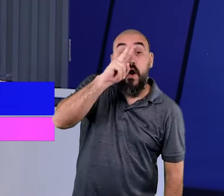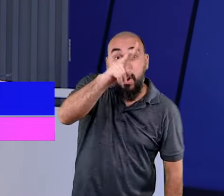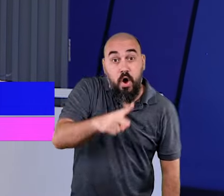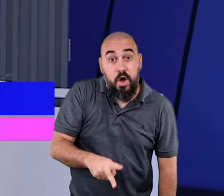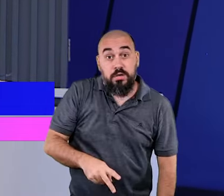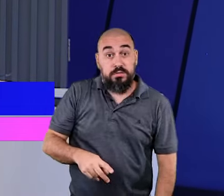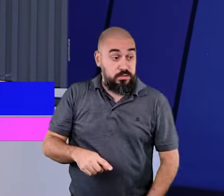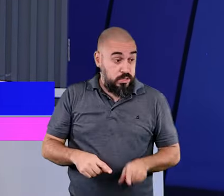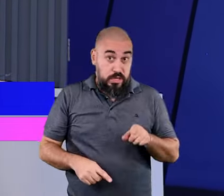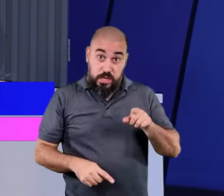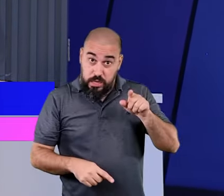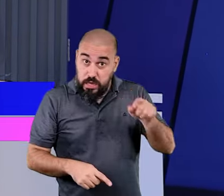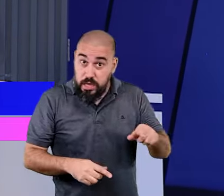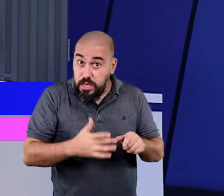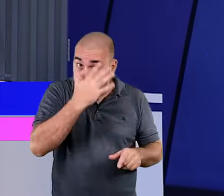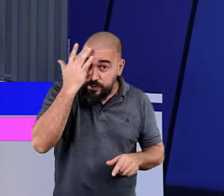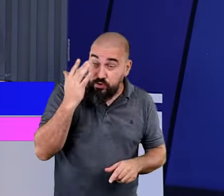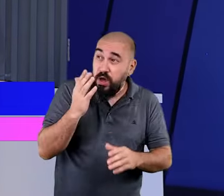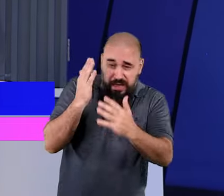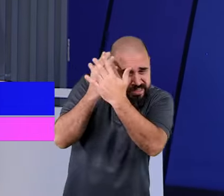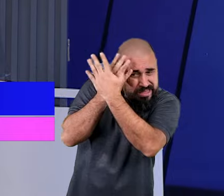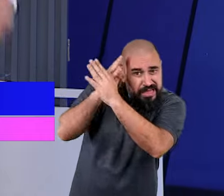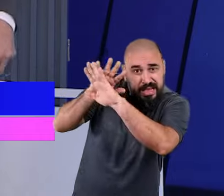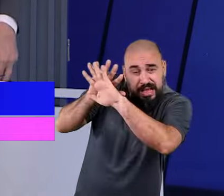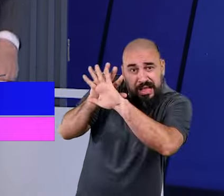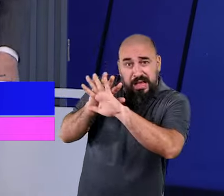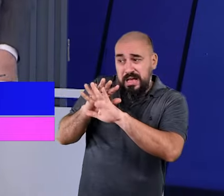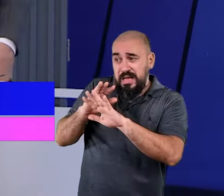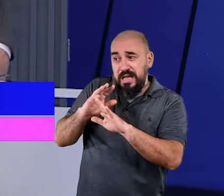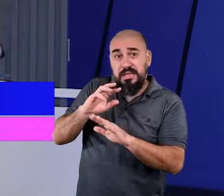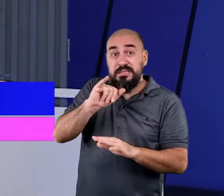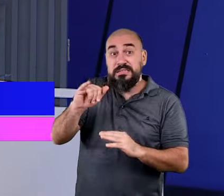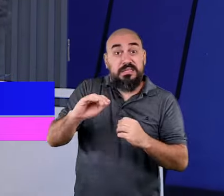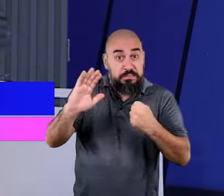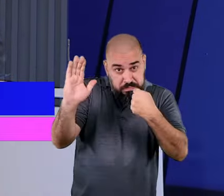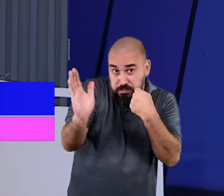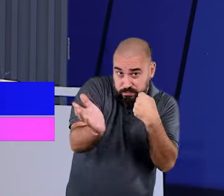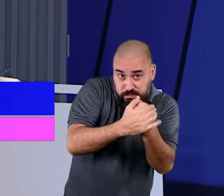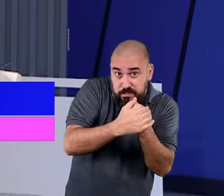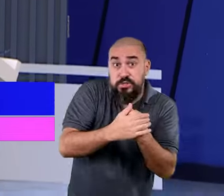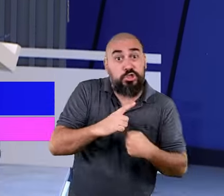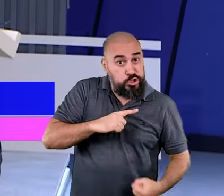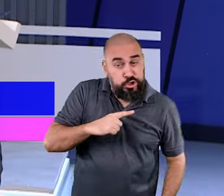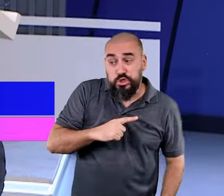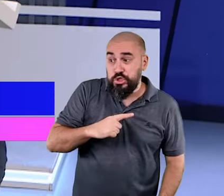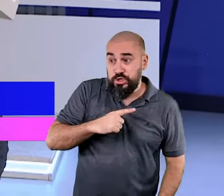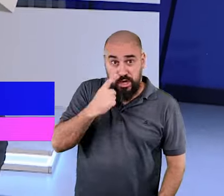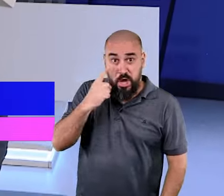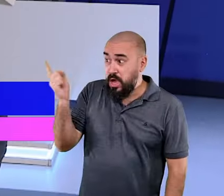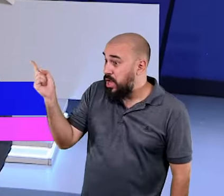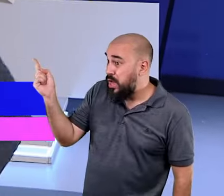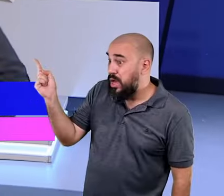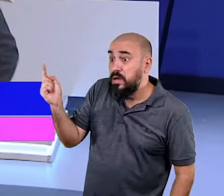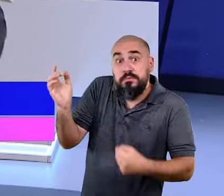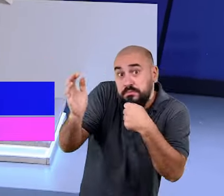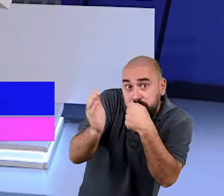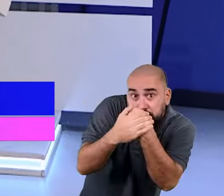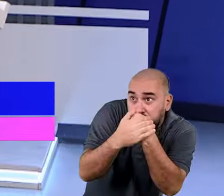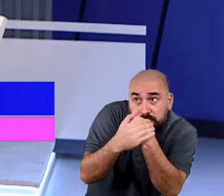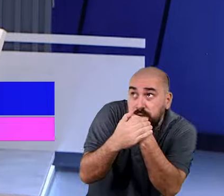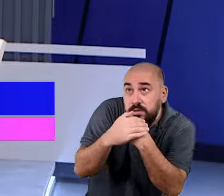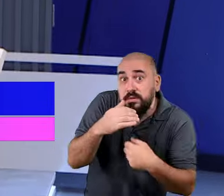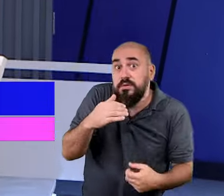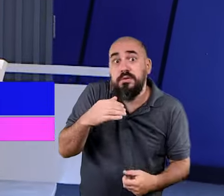Então eles abaixavam o rosto, colocavam a mão na frente, e se tivesse alguma coisa, se esconderiam atrás, porque